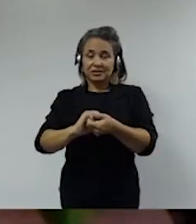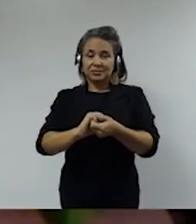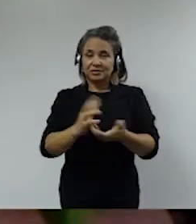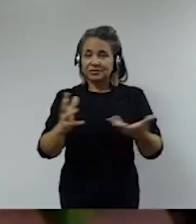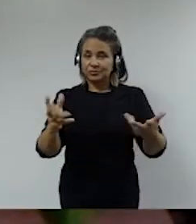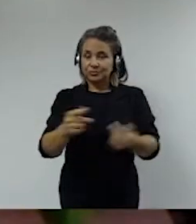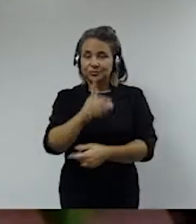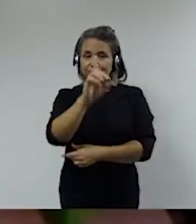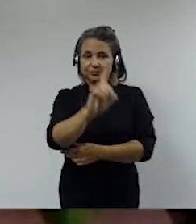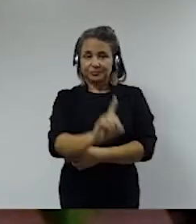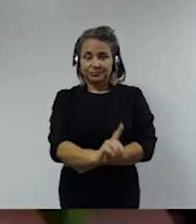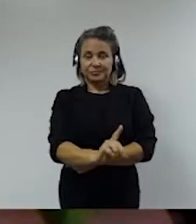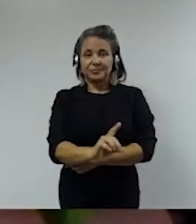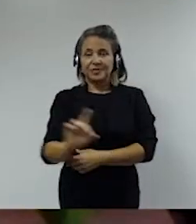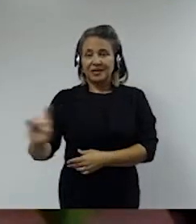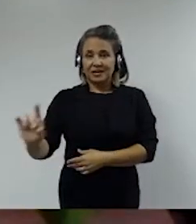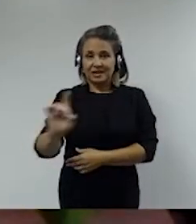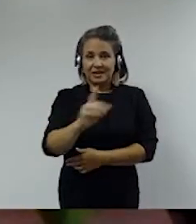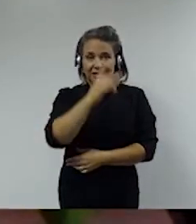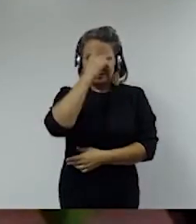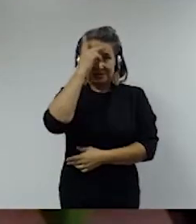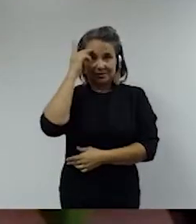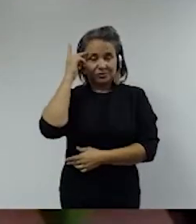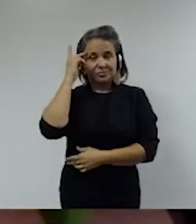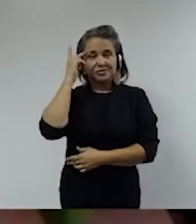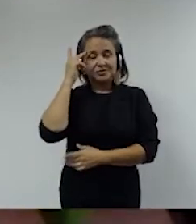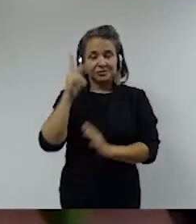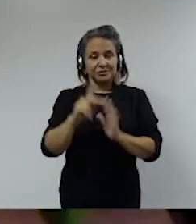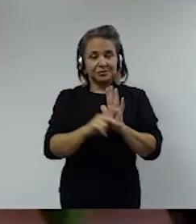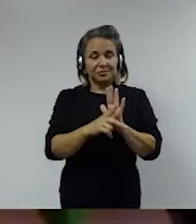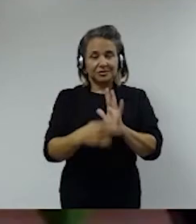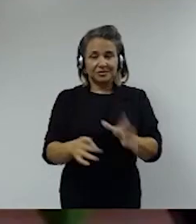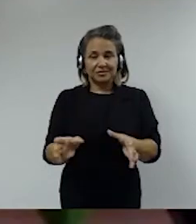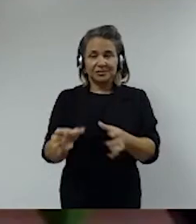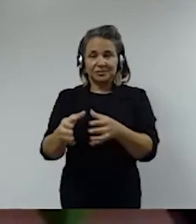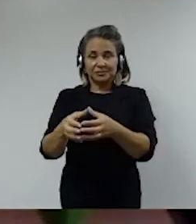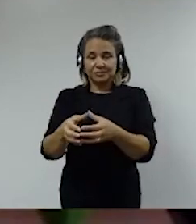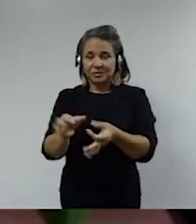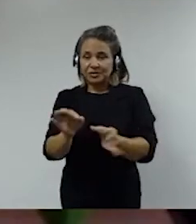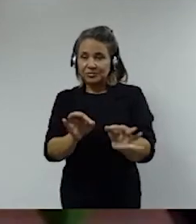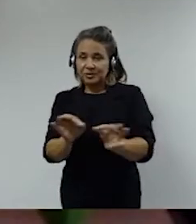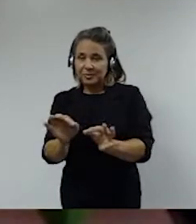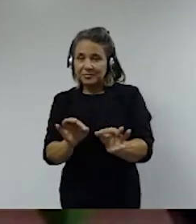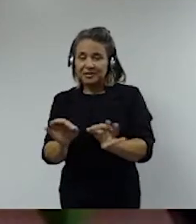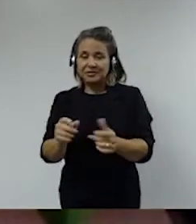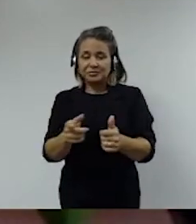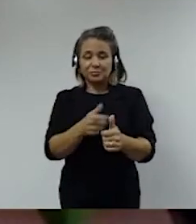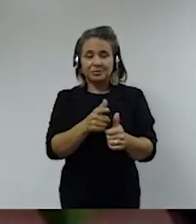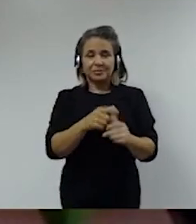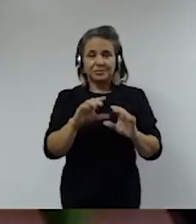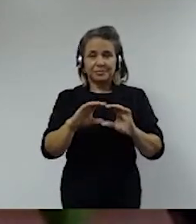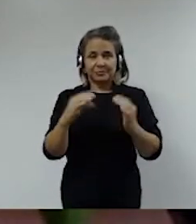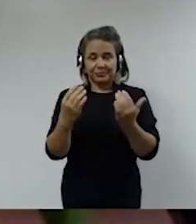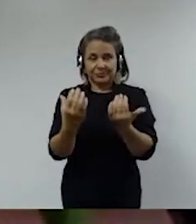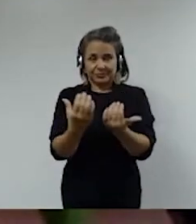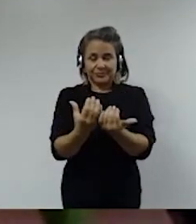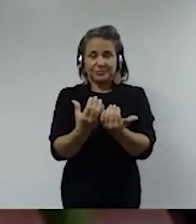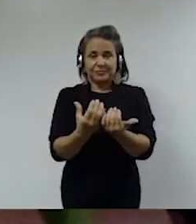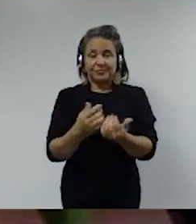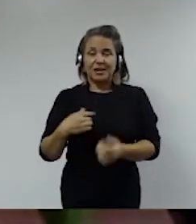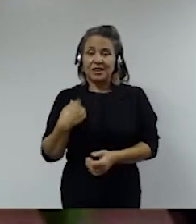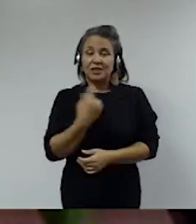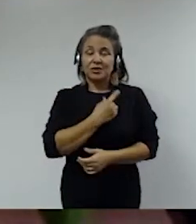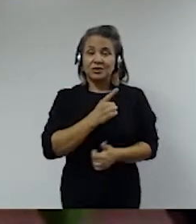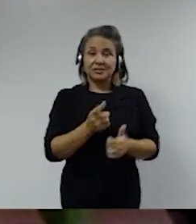a diretoria e a cada um dos membros integrantes e que viabilizam este primeiro congresso.